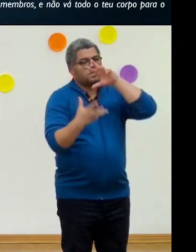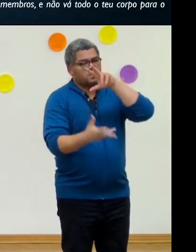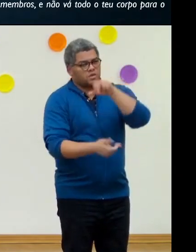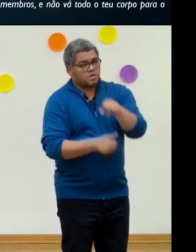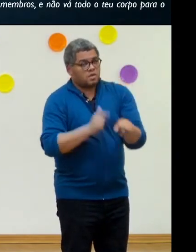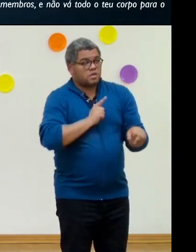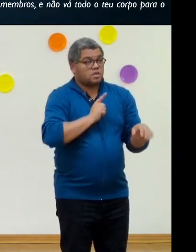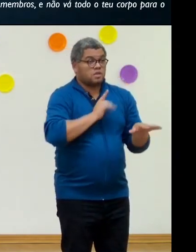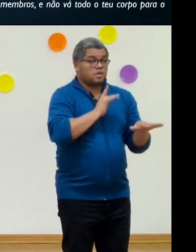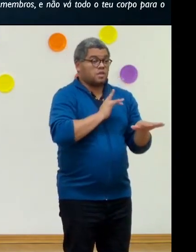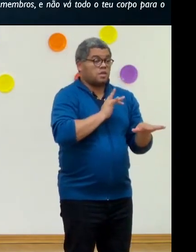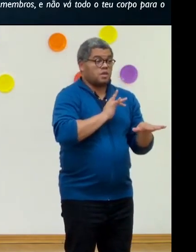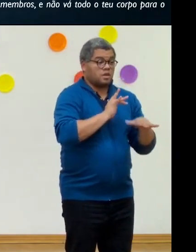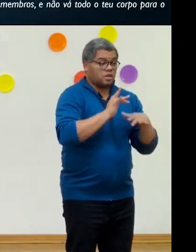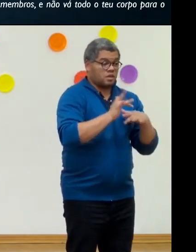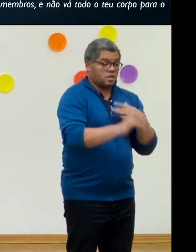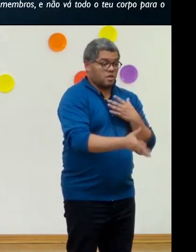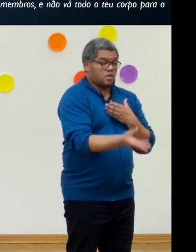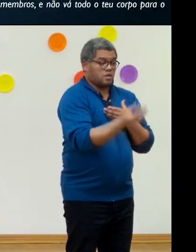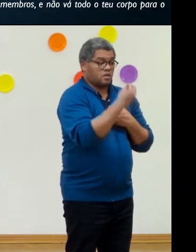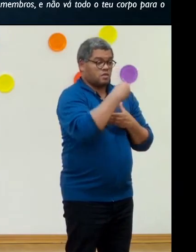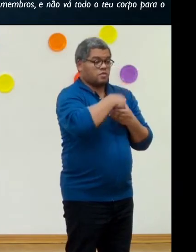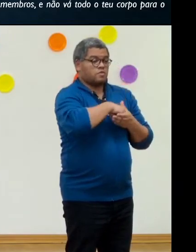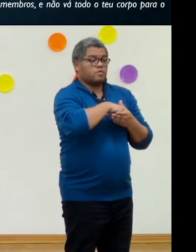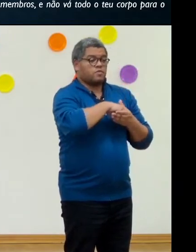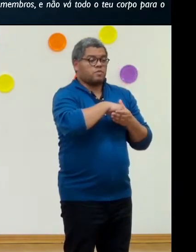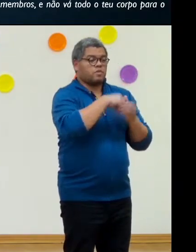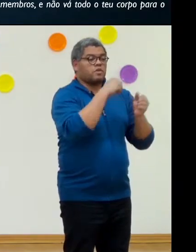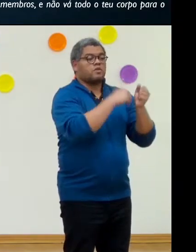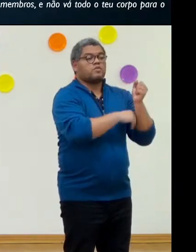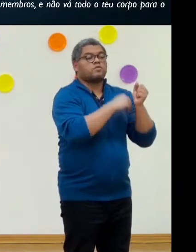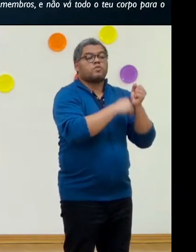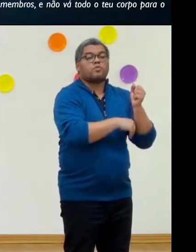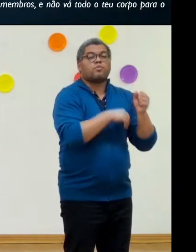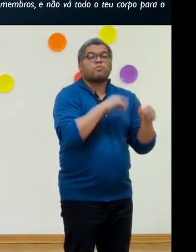para esconder o adultério. Bem-vindo.